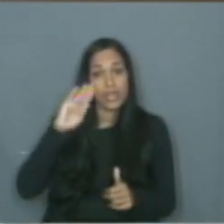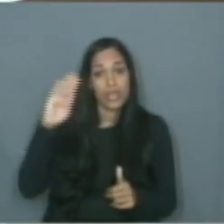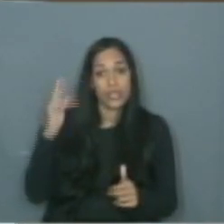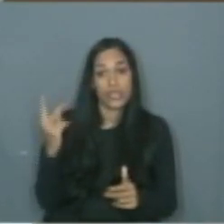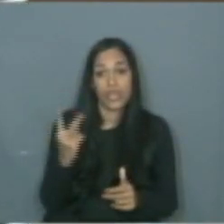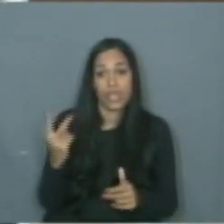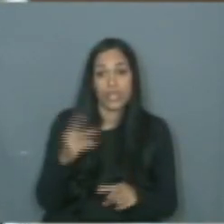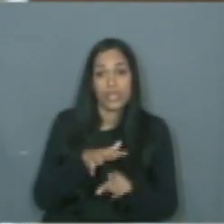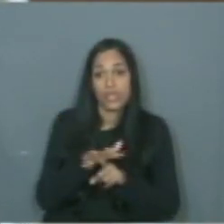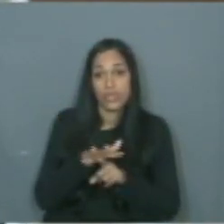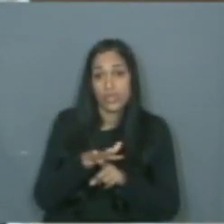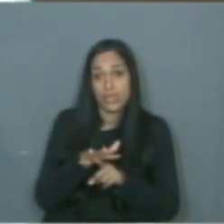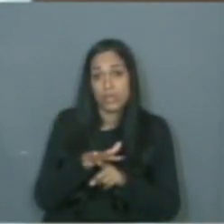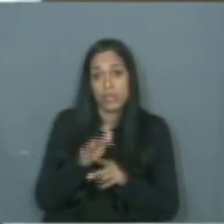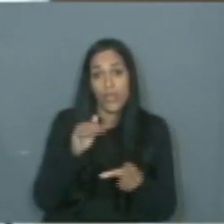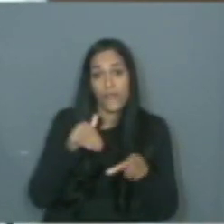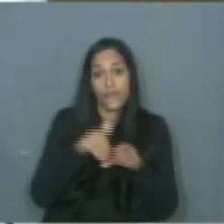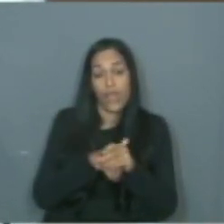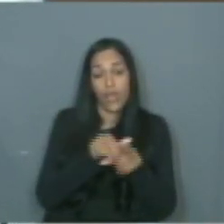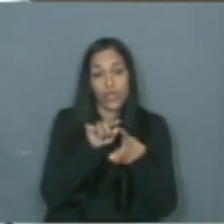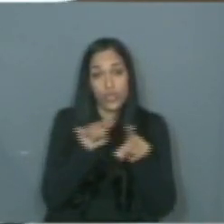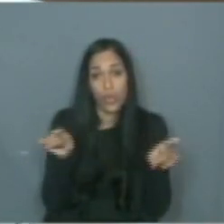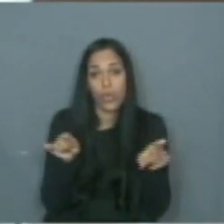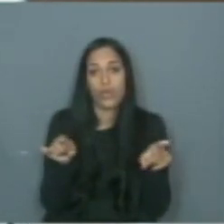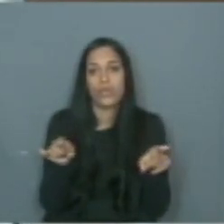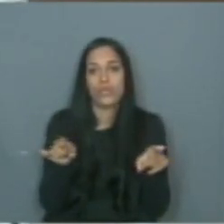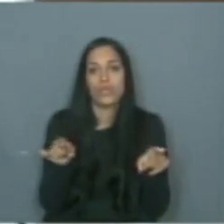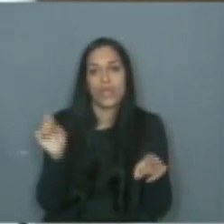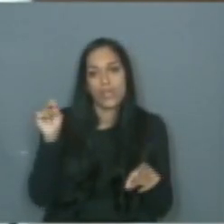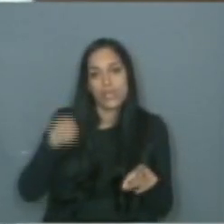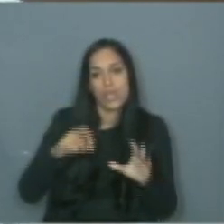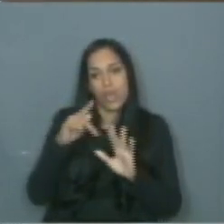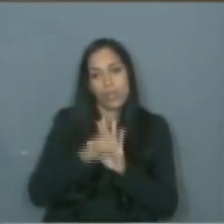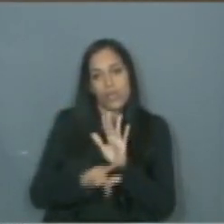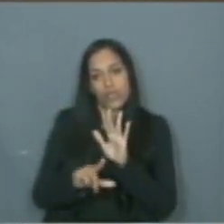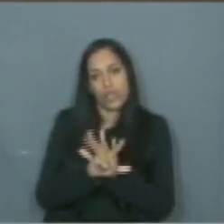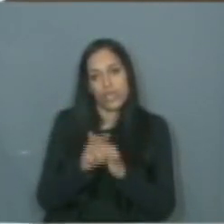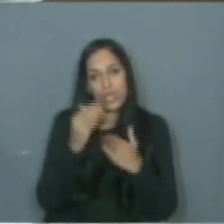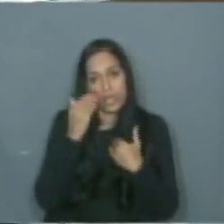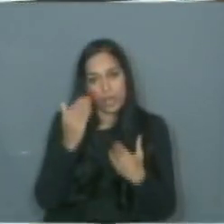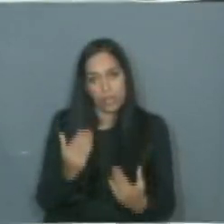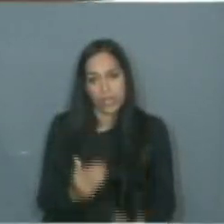emendas. Voto aos meus colegas, não à emenda, sim ao projeto de lei. Muito obrigada.